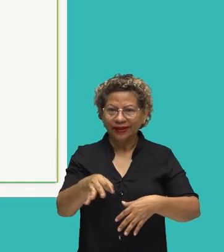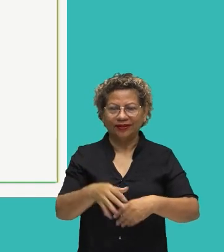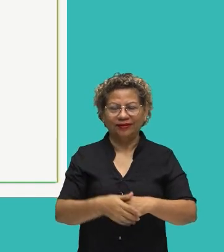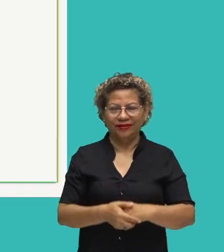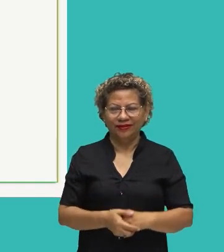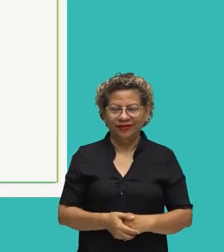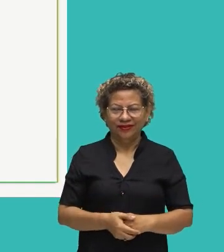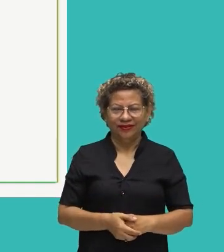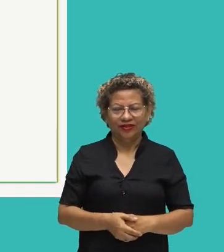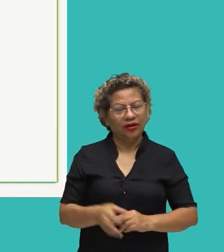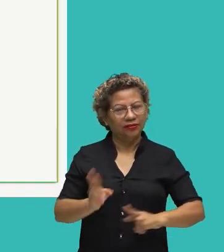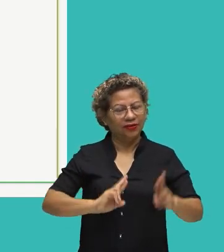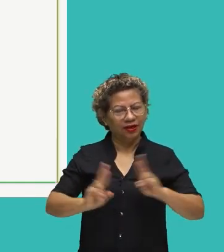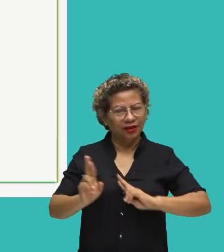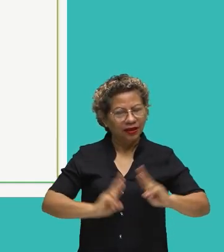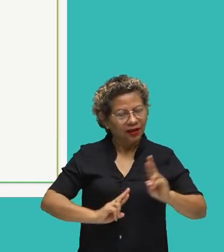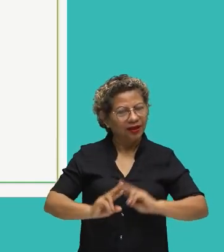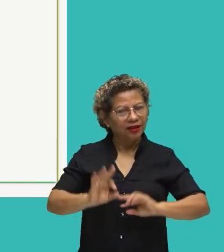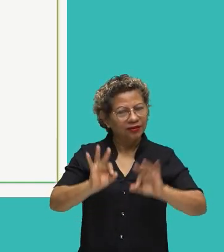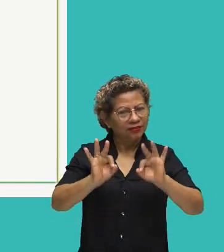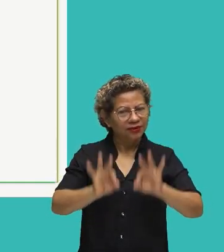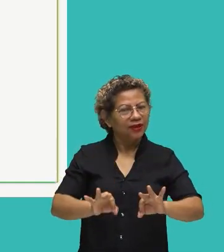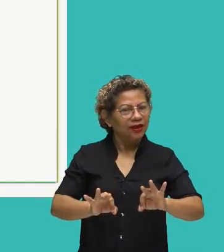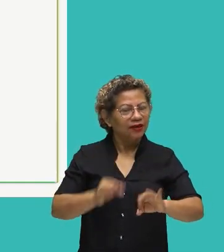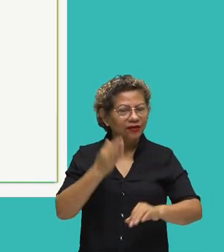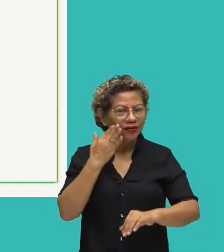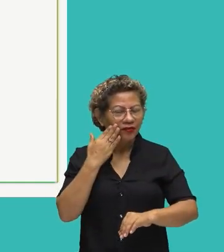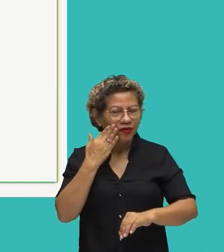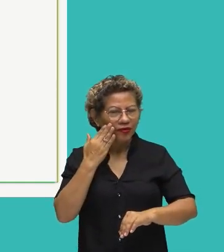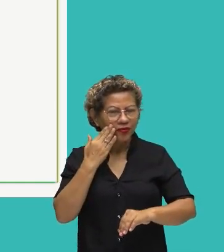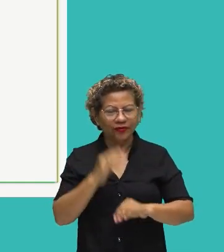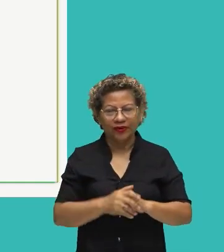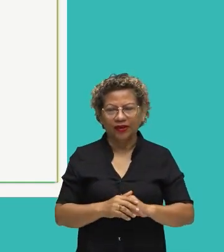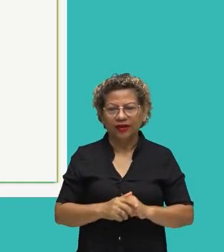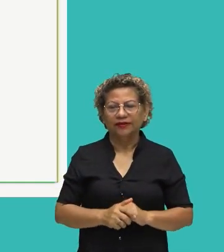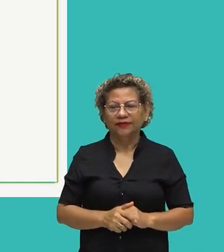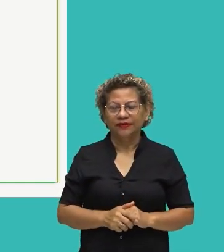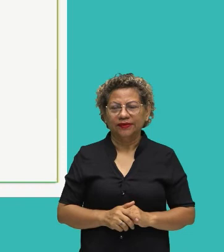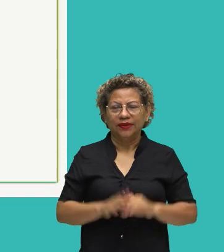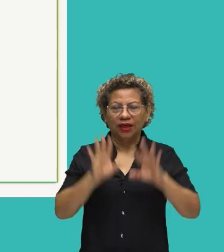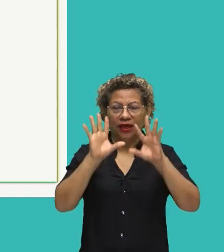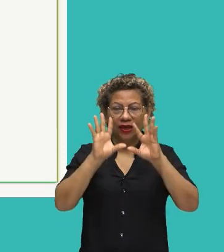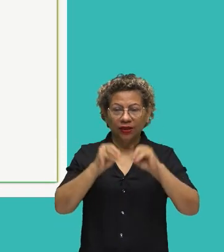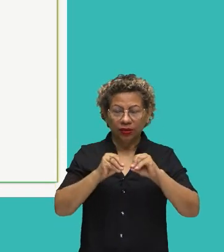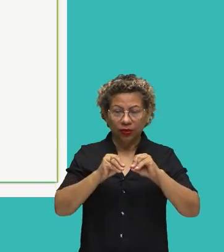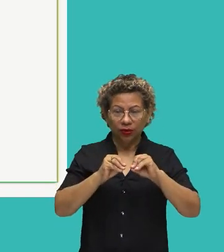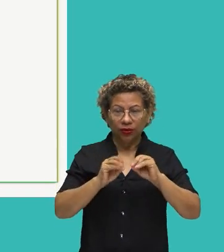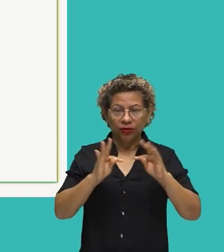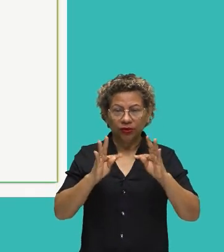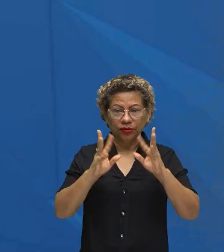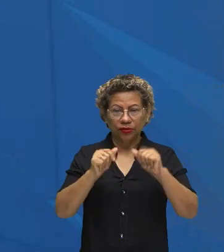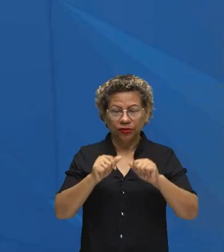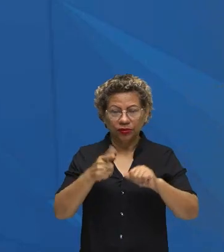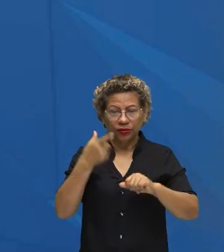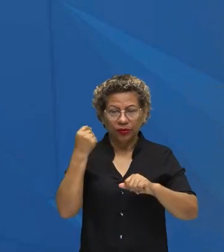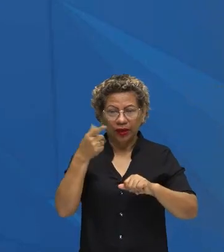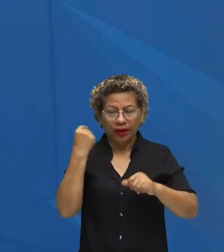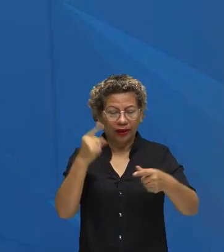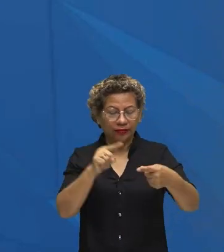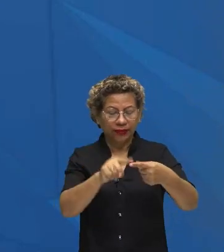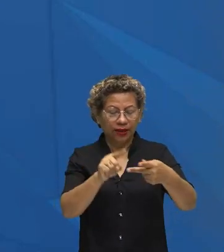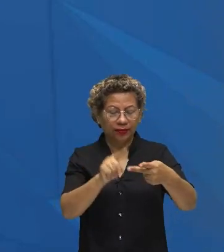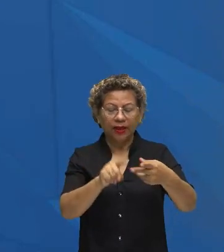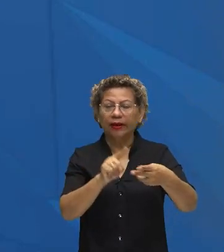as respostas do nosso resultado. À noite, todos os gatos são claros, pardos